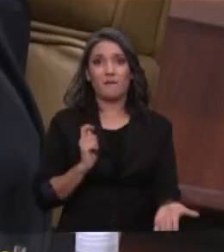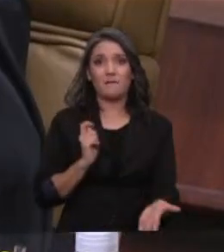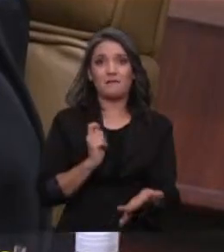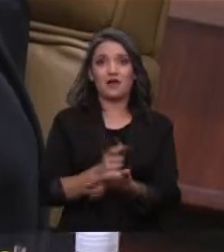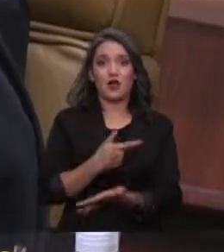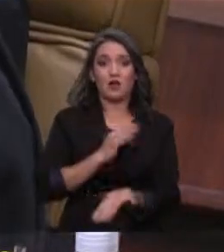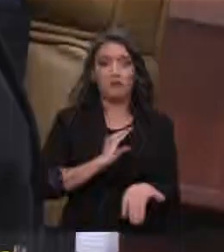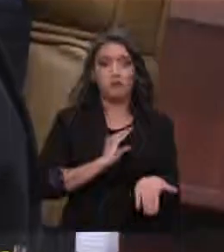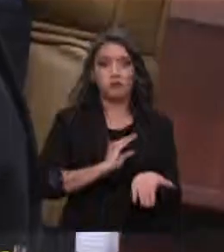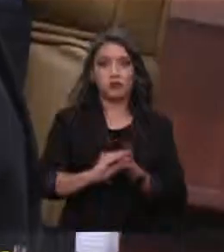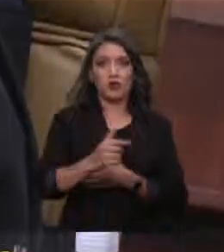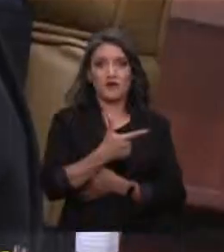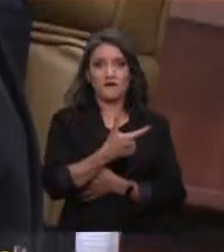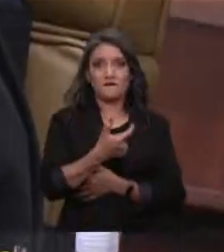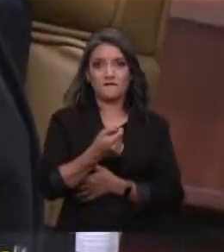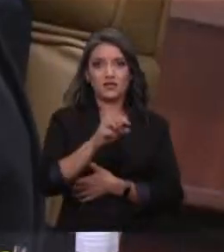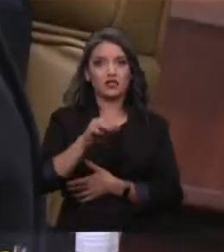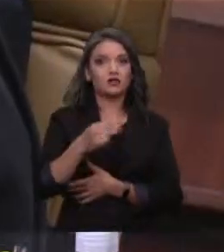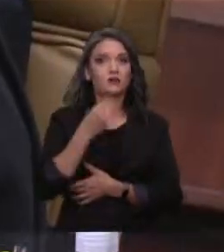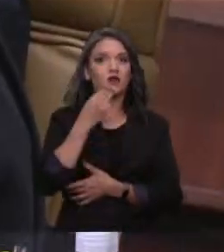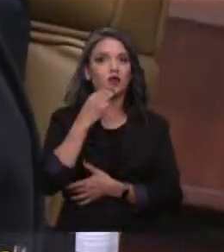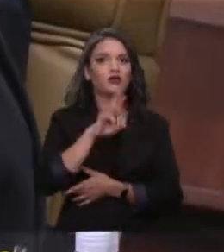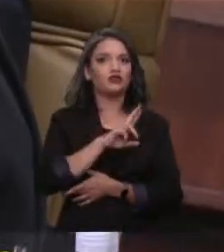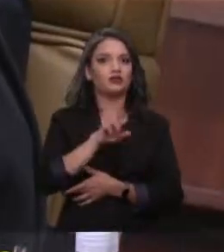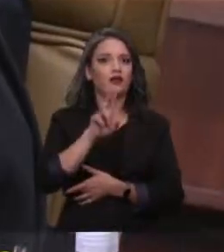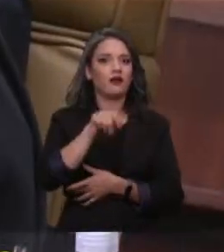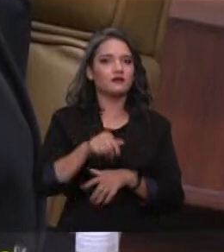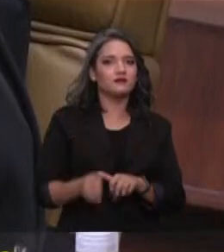R$ 20 milhões a título de suborno.